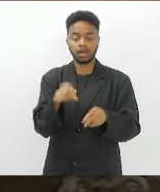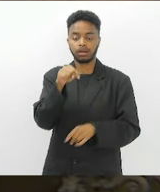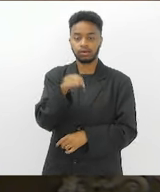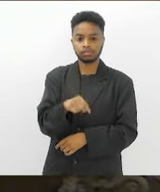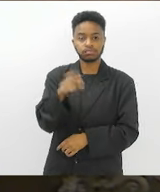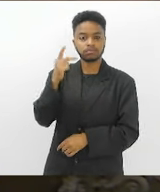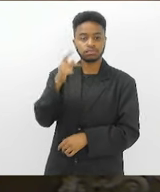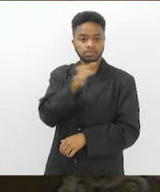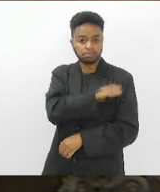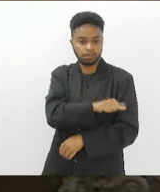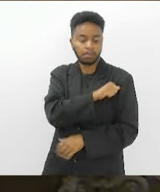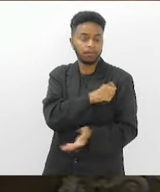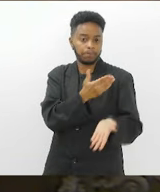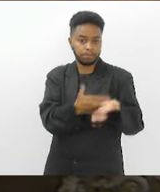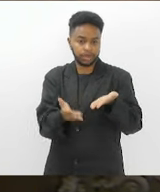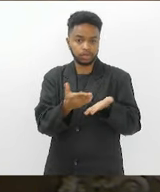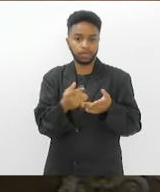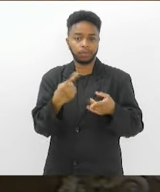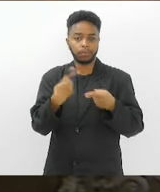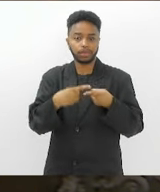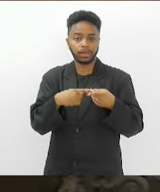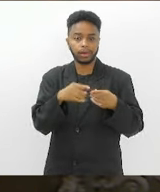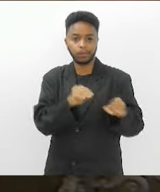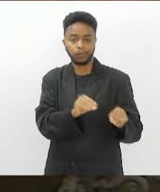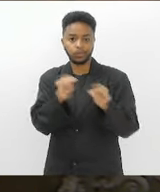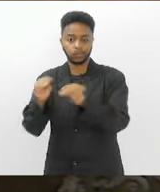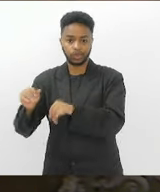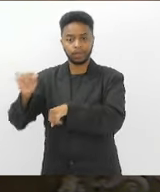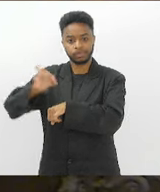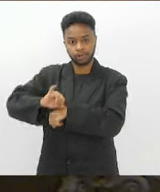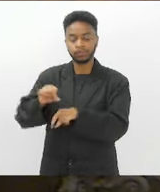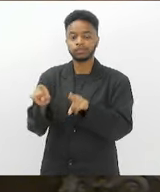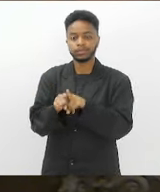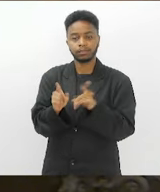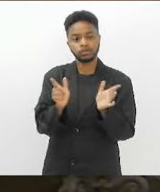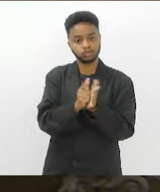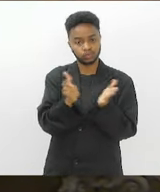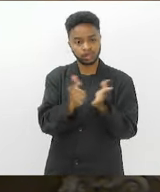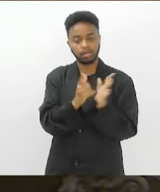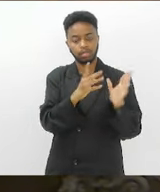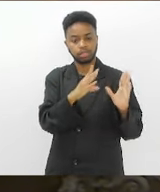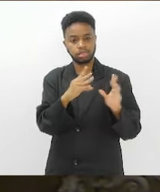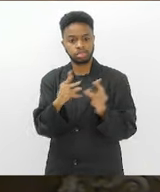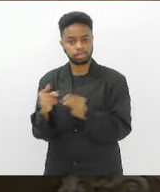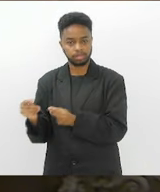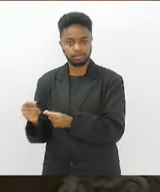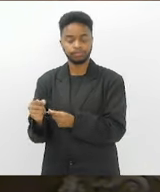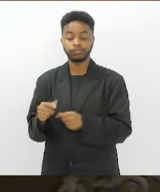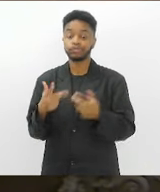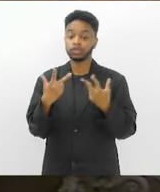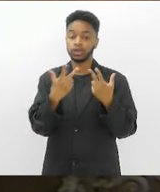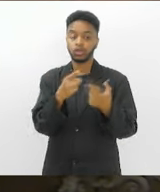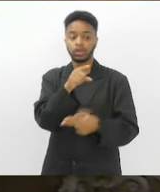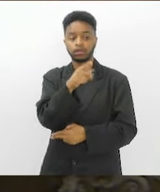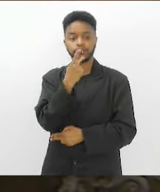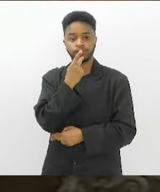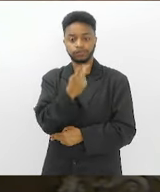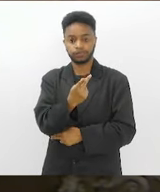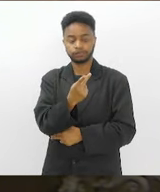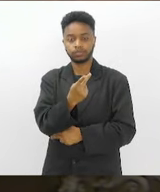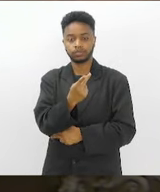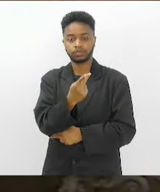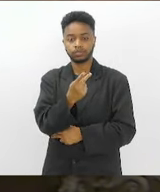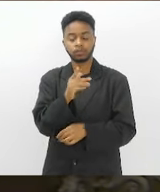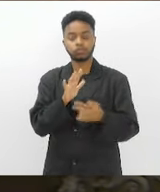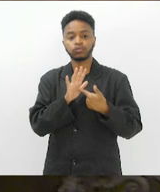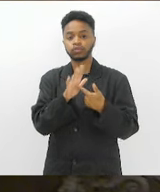muito com a mudança da capital, a nossa imprensa também. E está aí, como o presidente da BI colocou, o